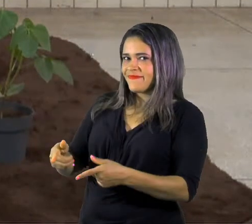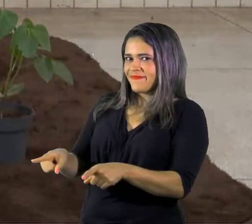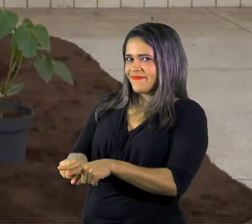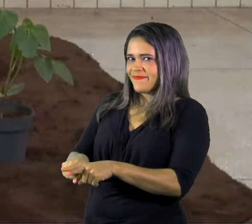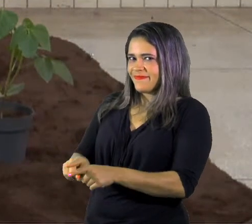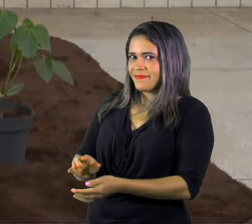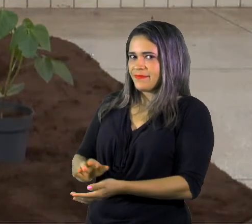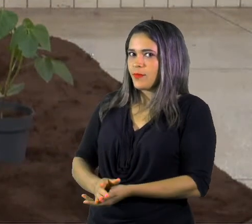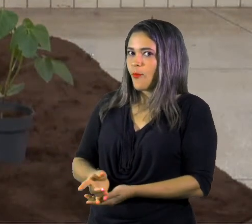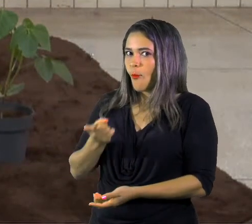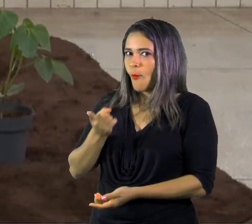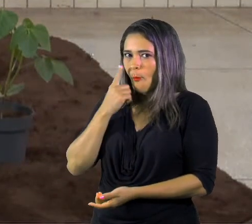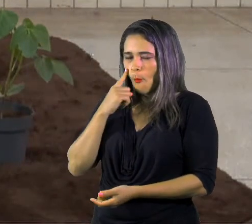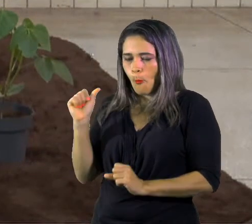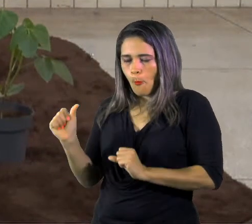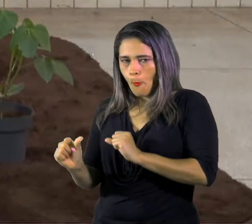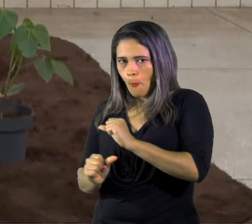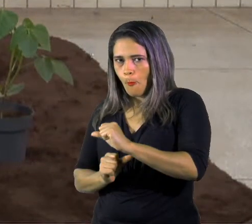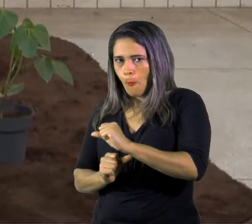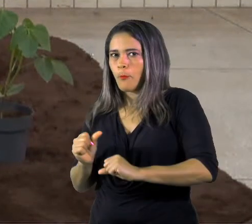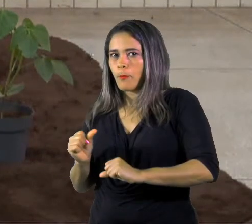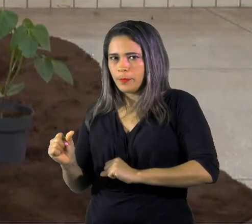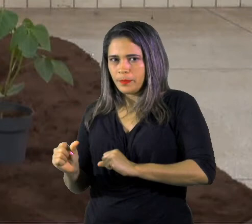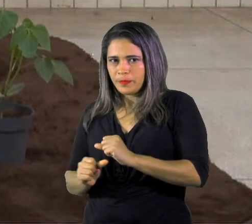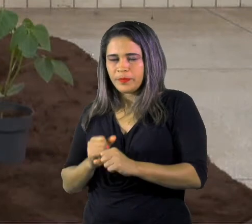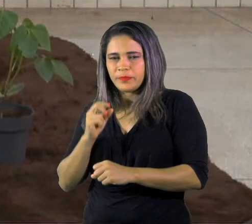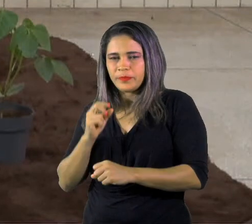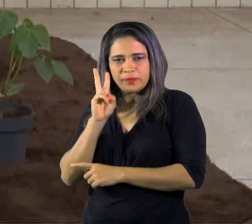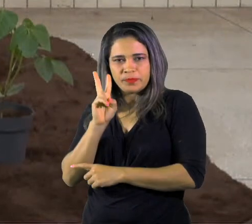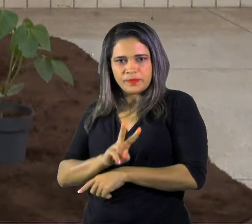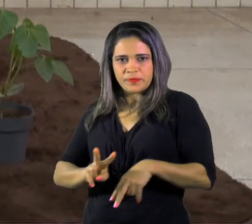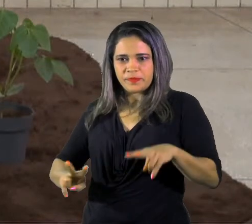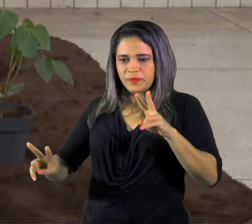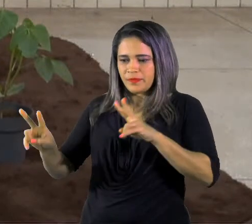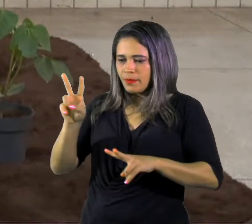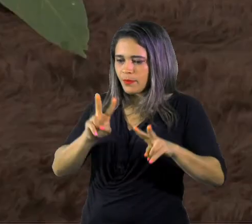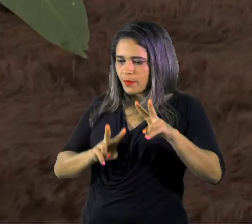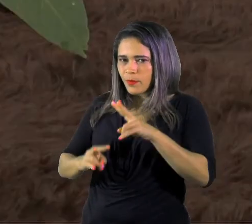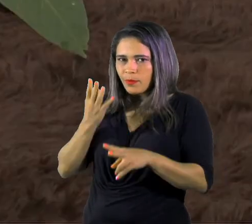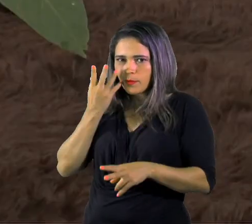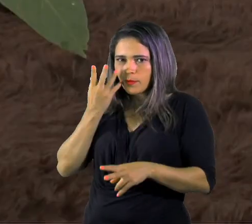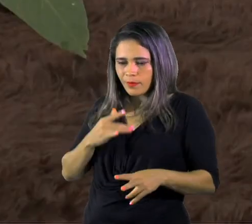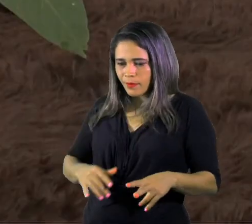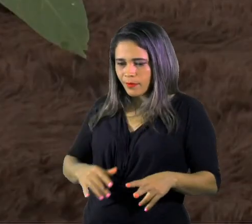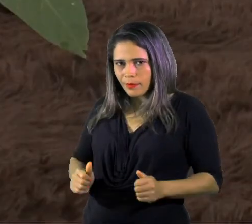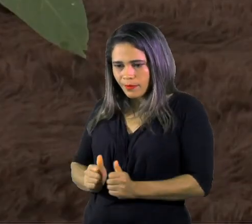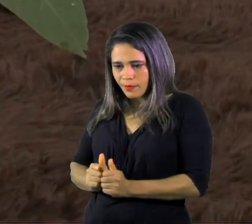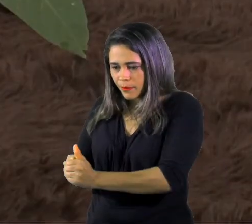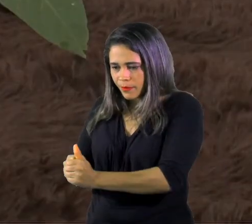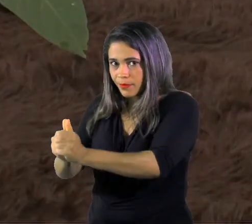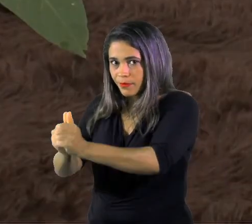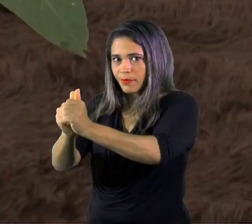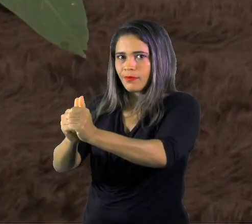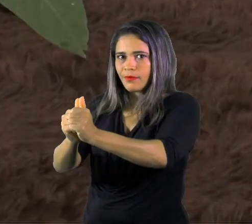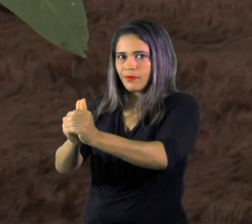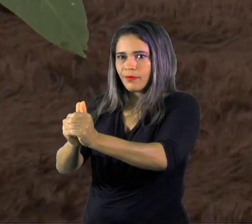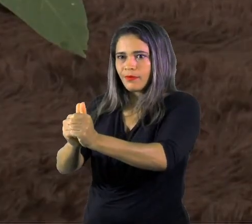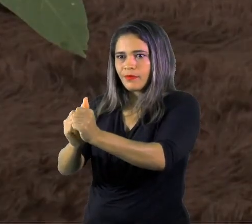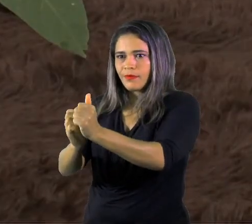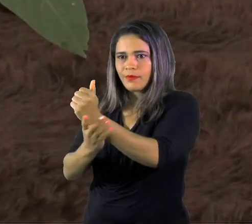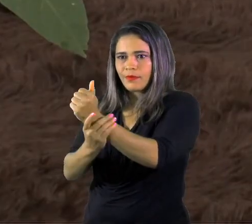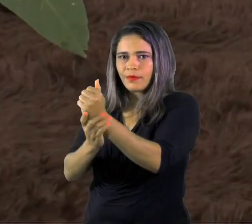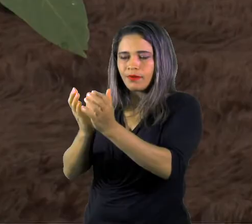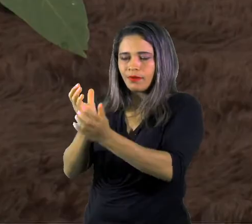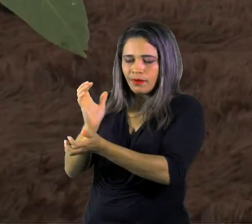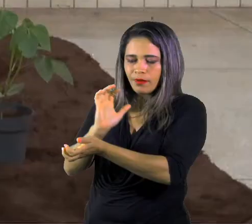Então, olha quanta transformação visual a criança está acompanhando. Essas transformações físicas permitem